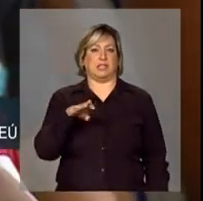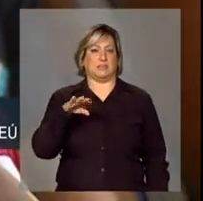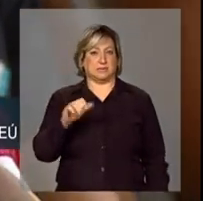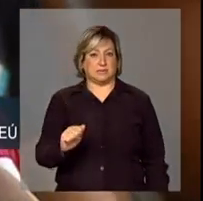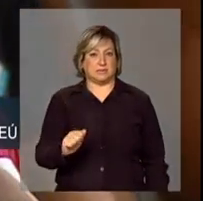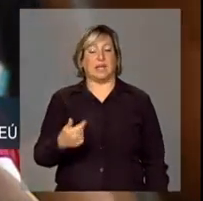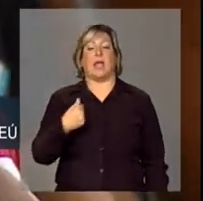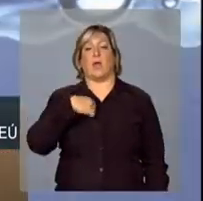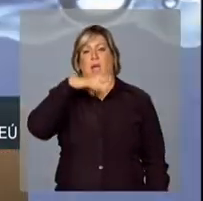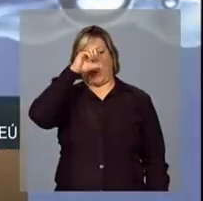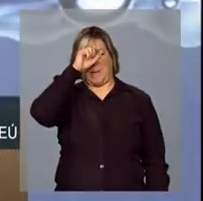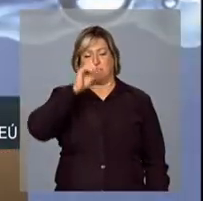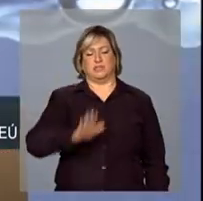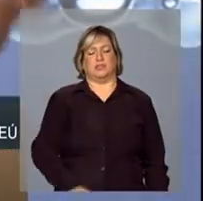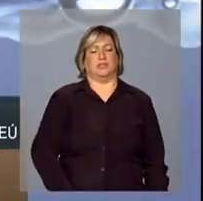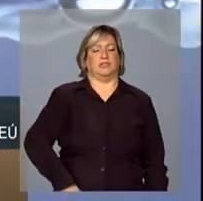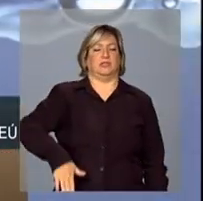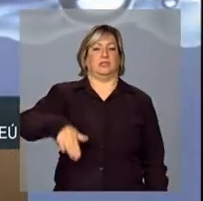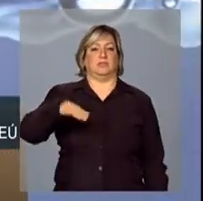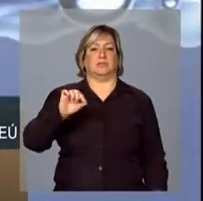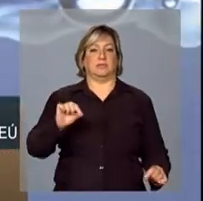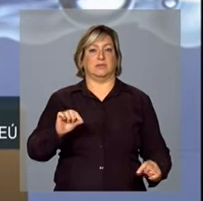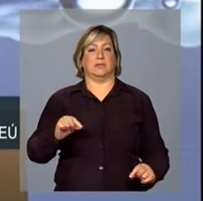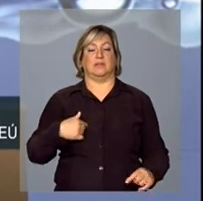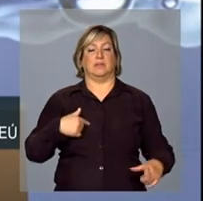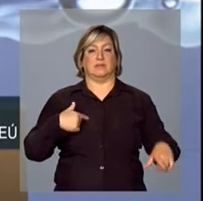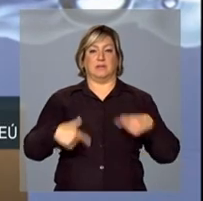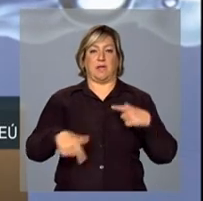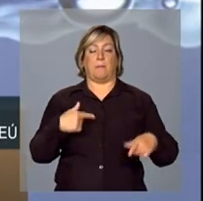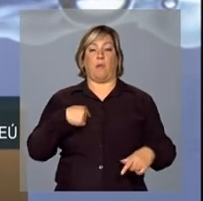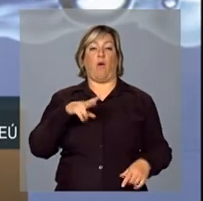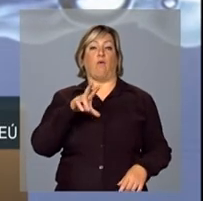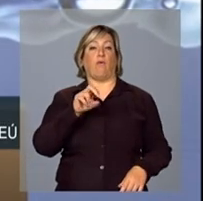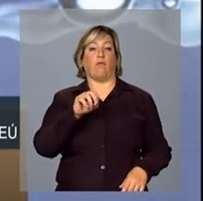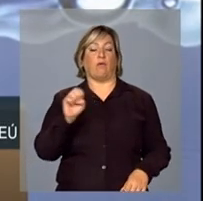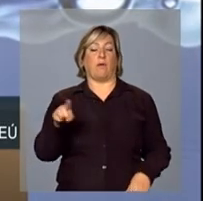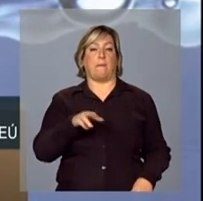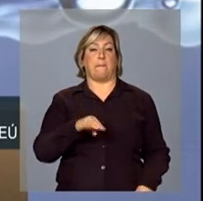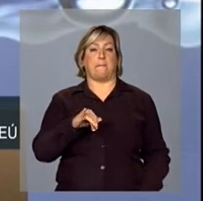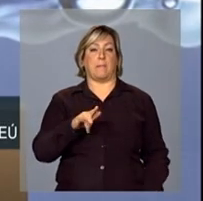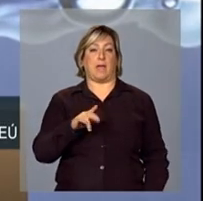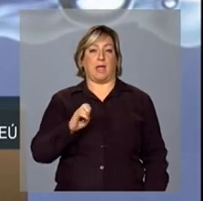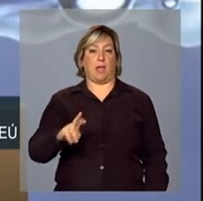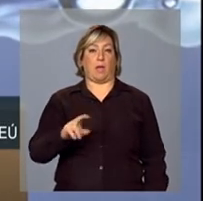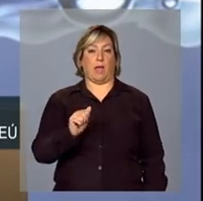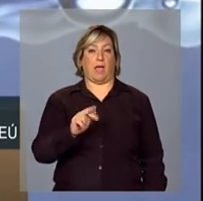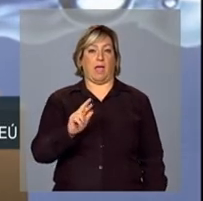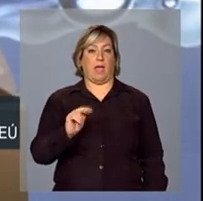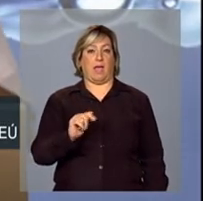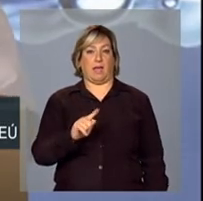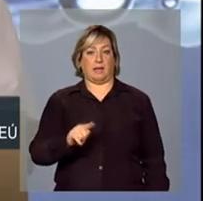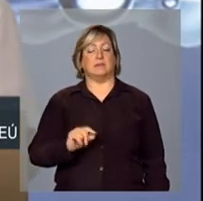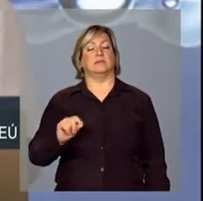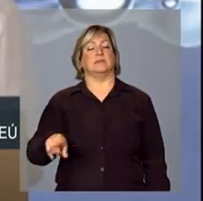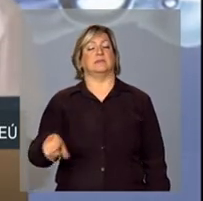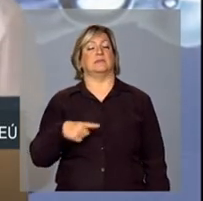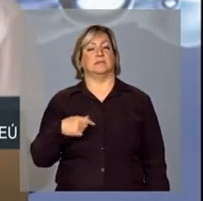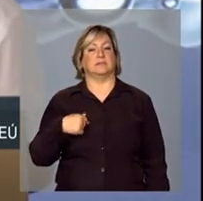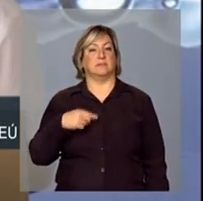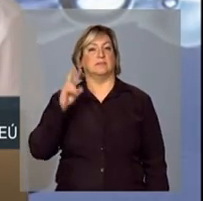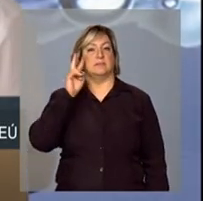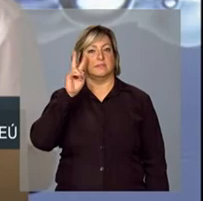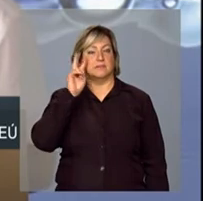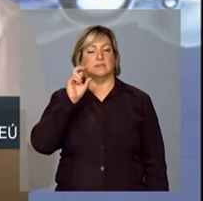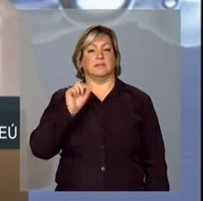um sertanejo que me guiou na vida pública, o meu avô, o governador Miguel Arraes. Quando